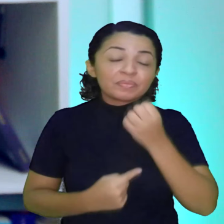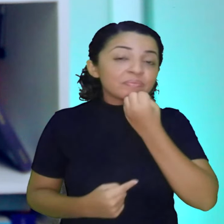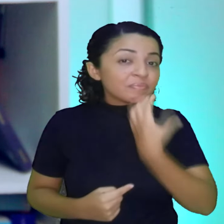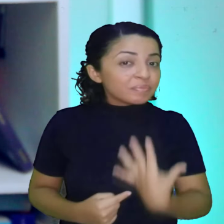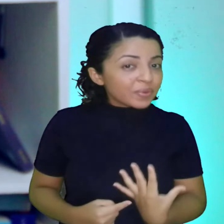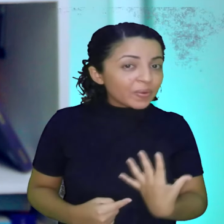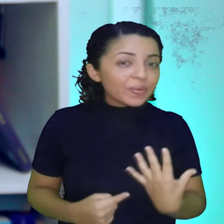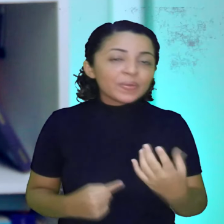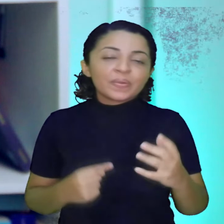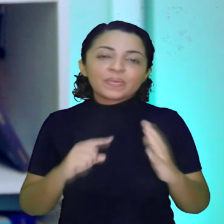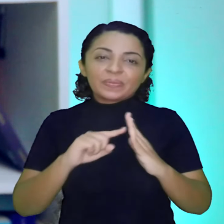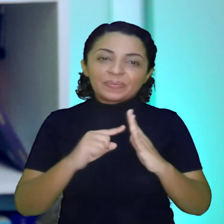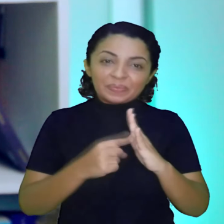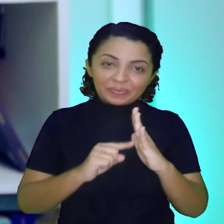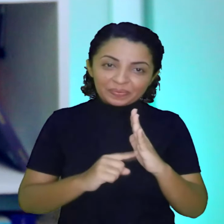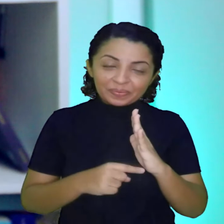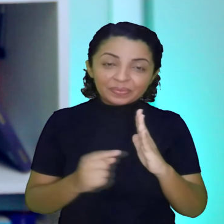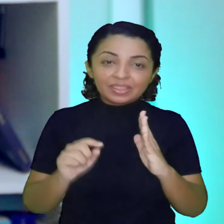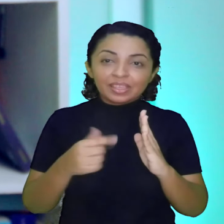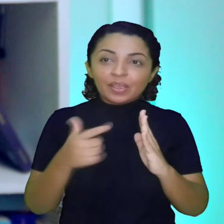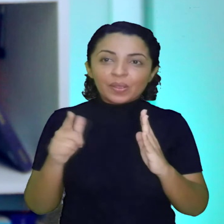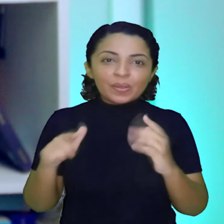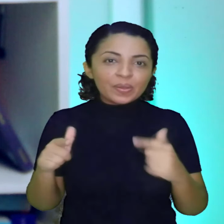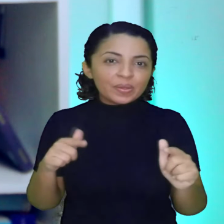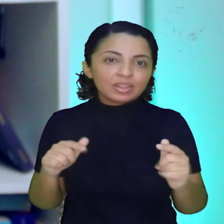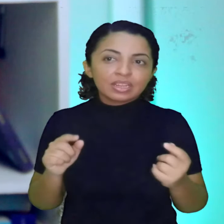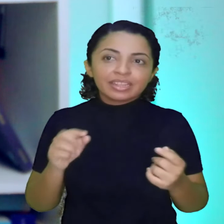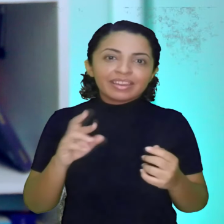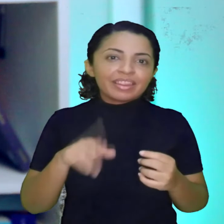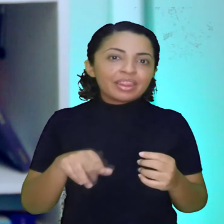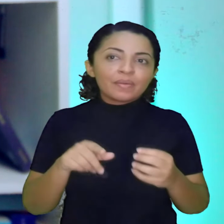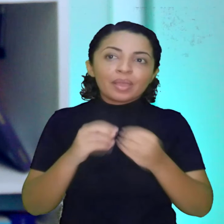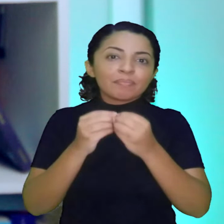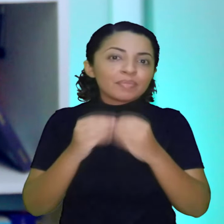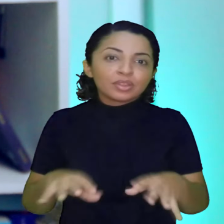boas. As pontuações que eu faço das outras observações nem